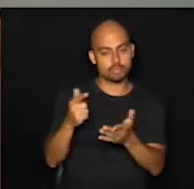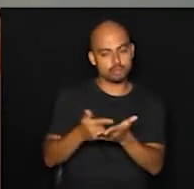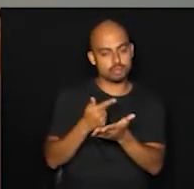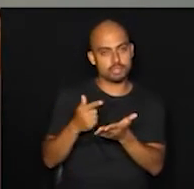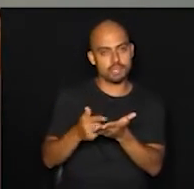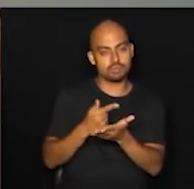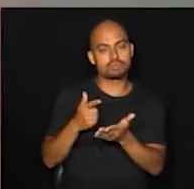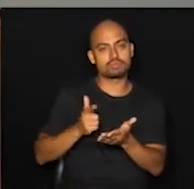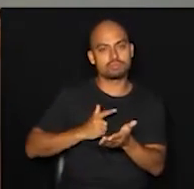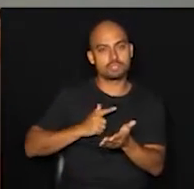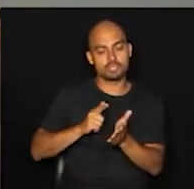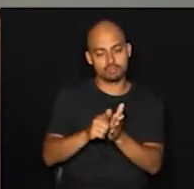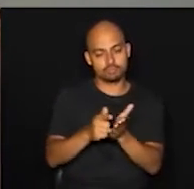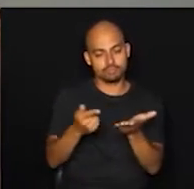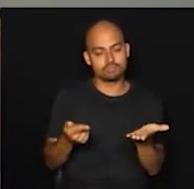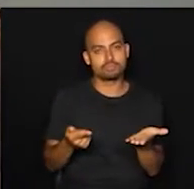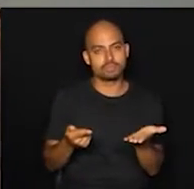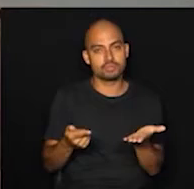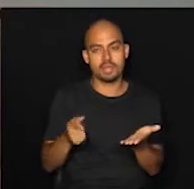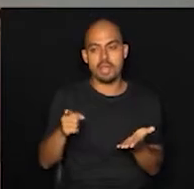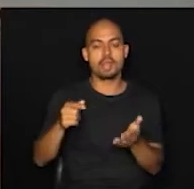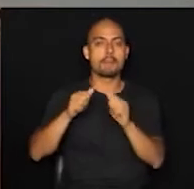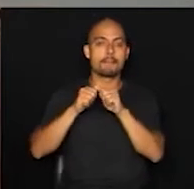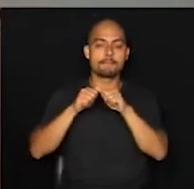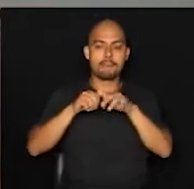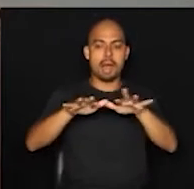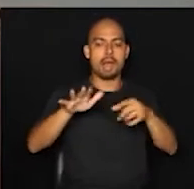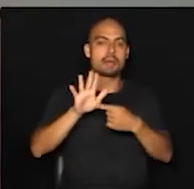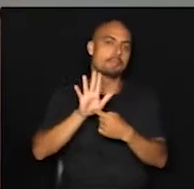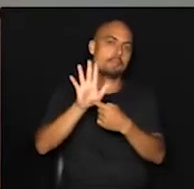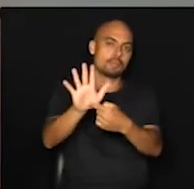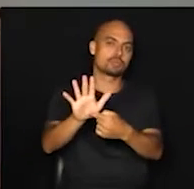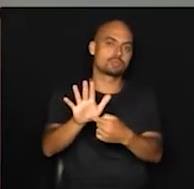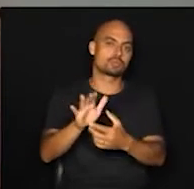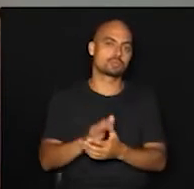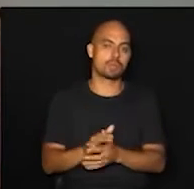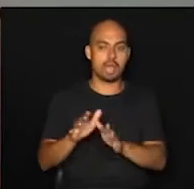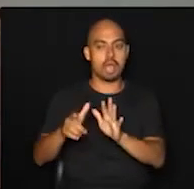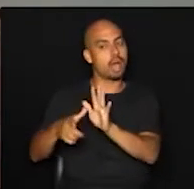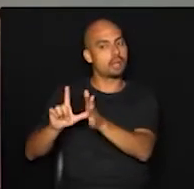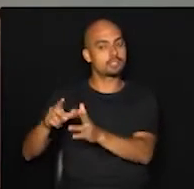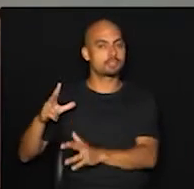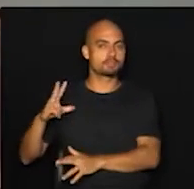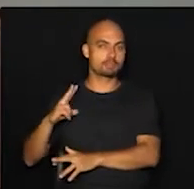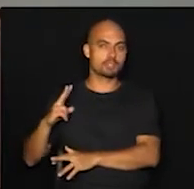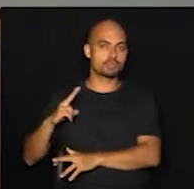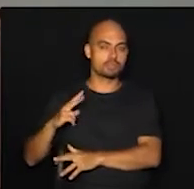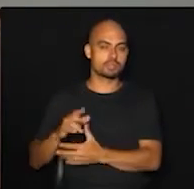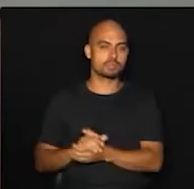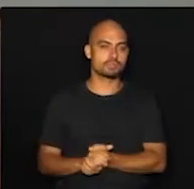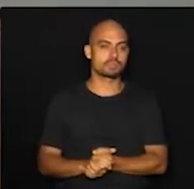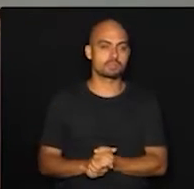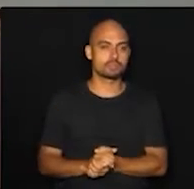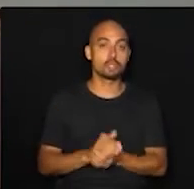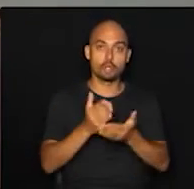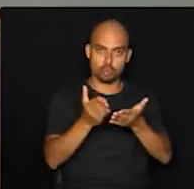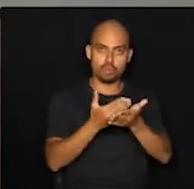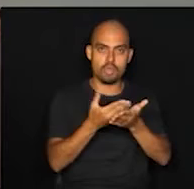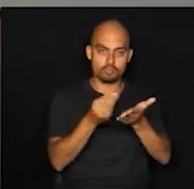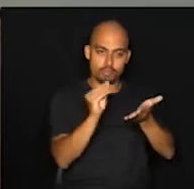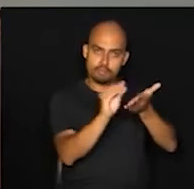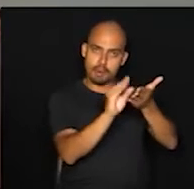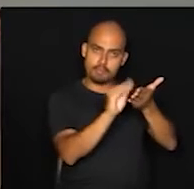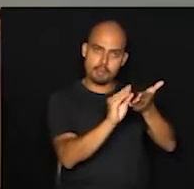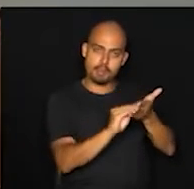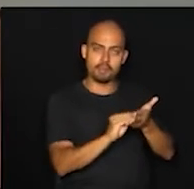tudo. Ela escancarou uma coisa que era privada. E aí, quando se diz hoje, no livro a gente coloca isso também, o